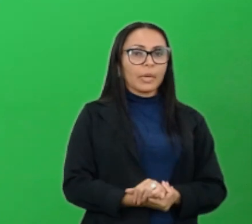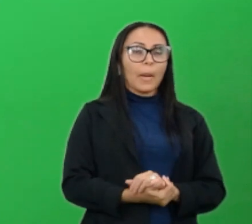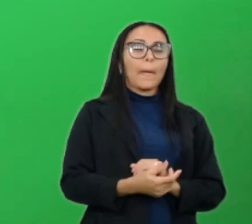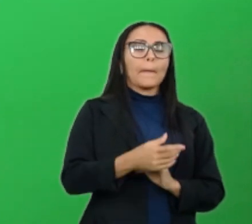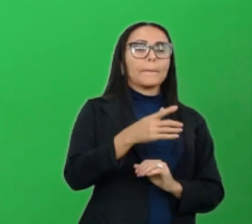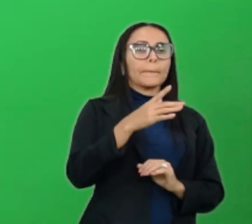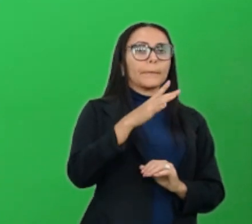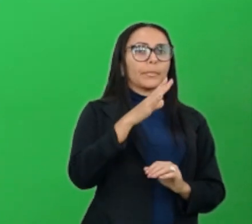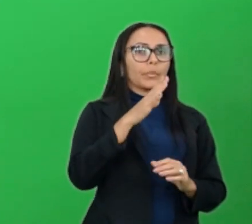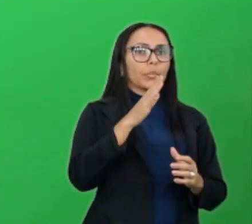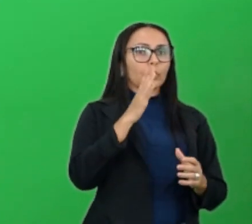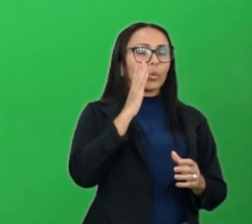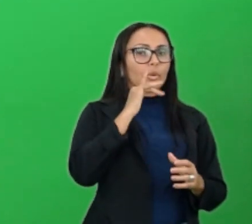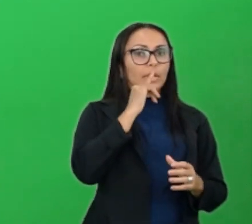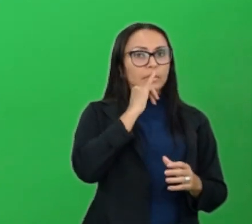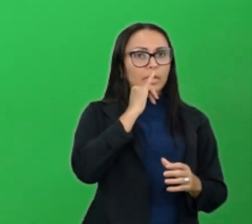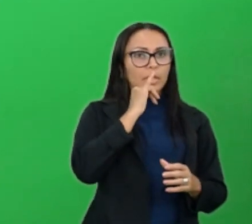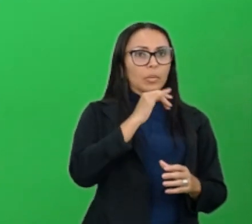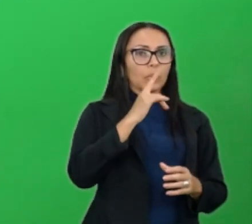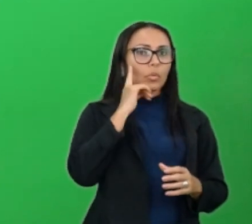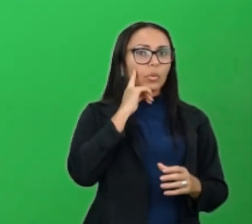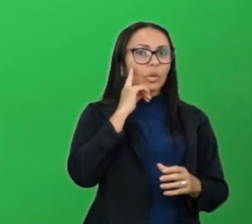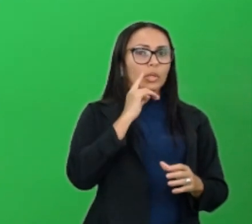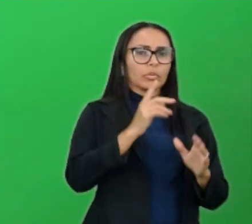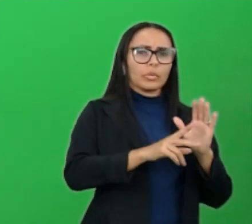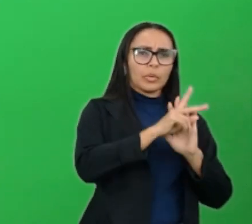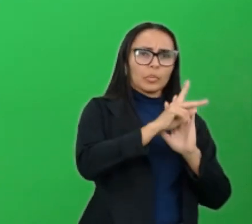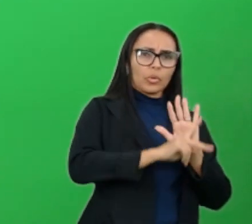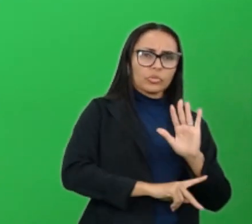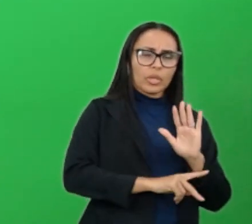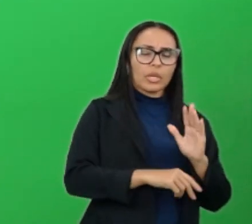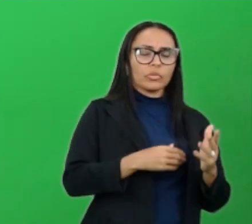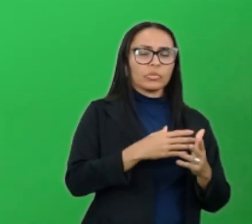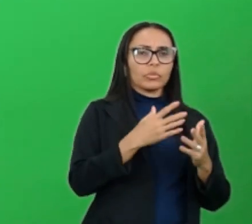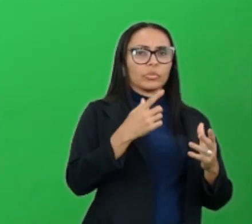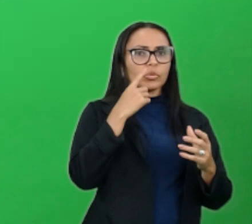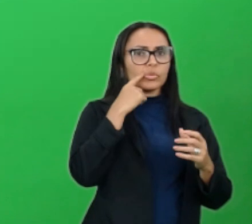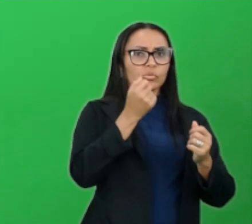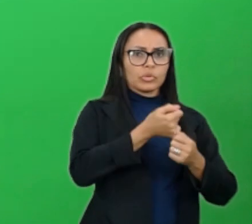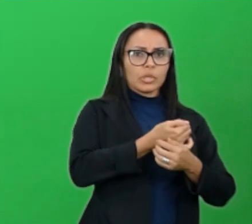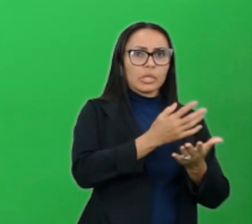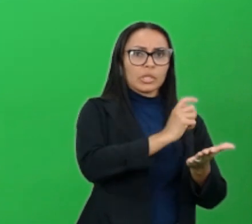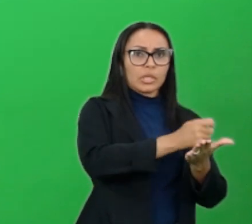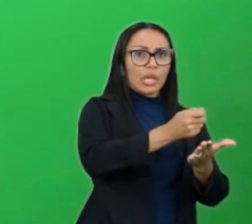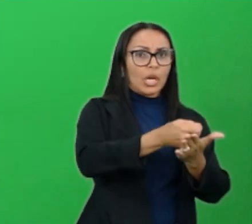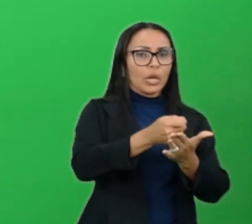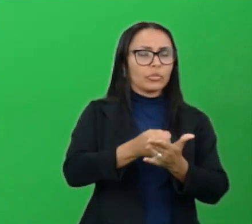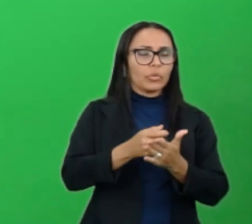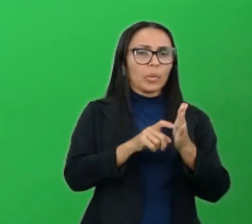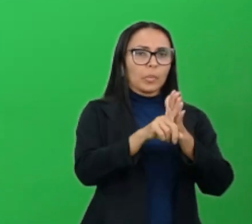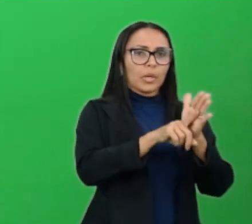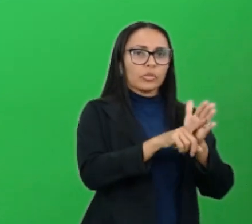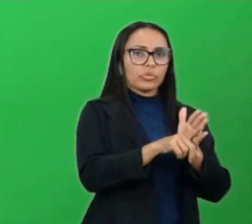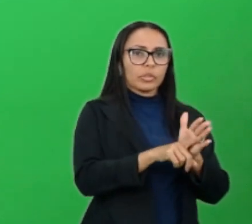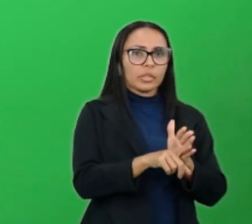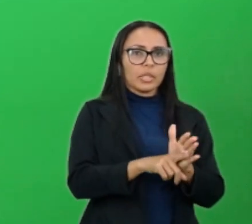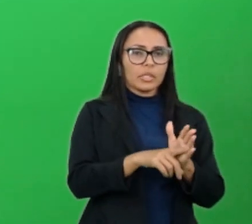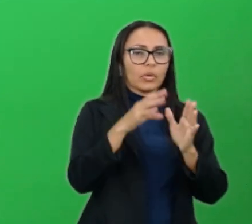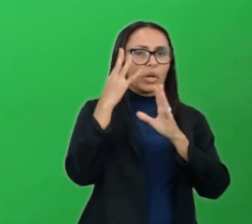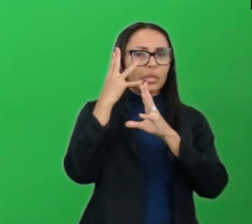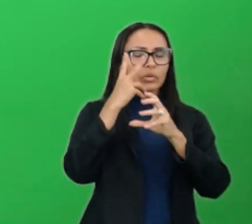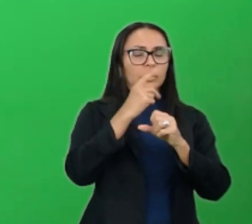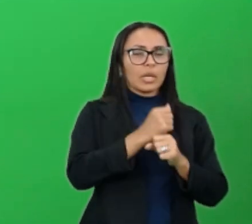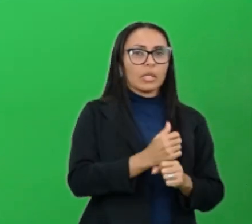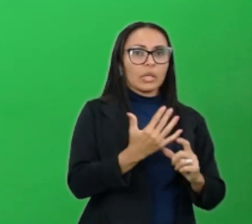projetos concluídos, a razão entre os gastos de pesquisa e desenvolvimento e os resultados obtidos, a quantidade de projetos